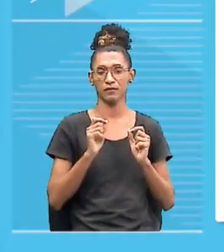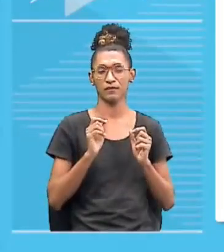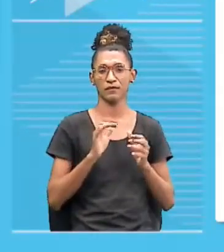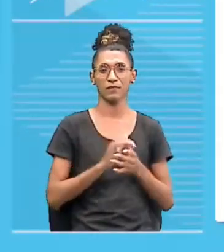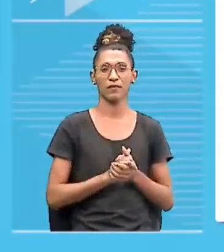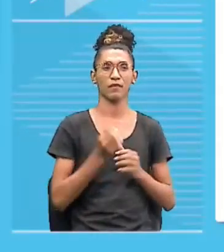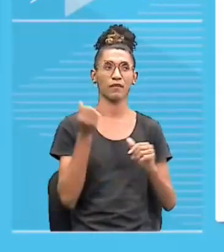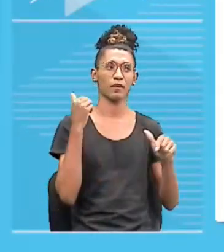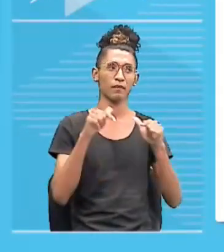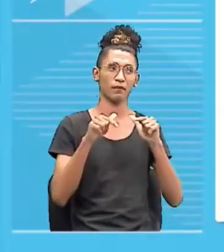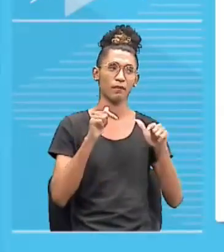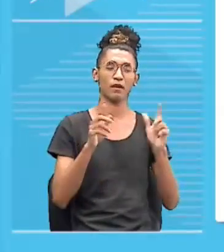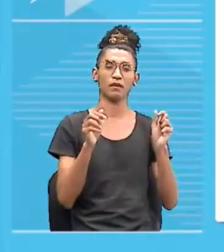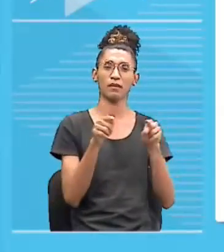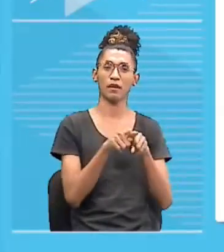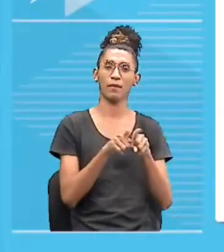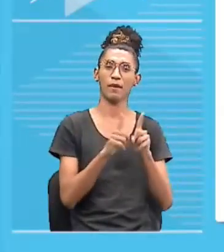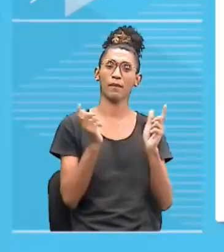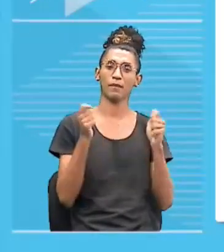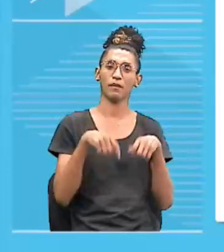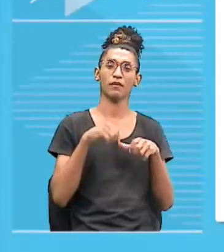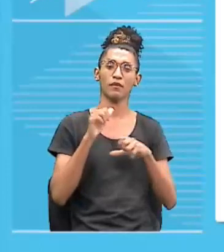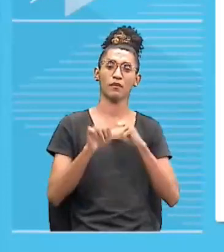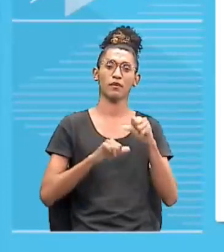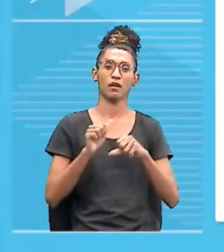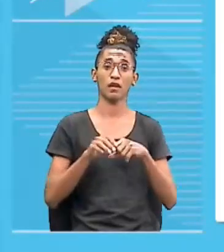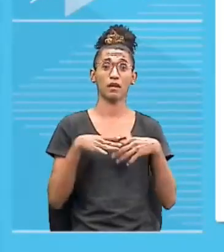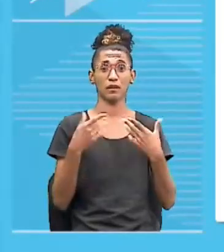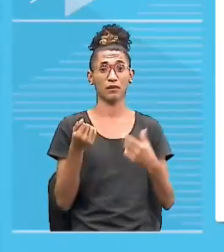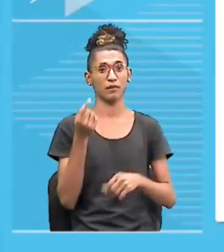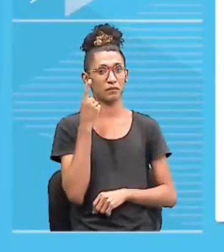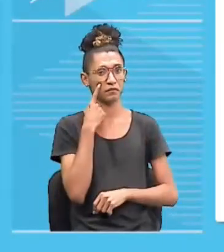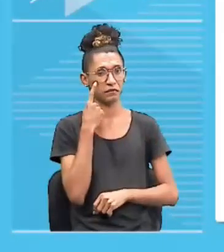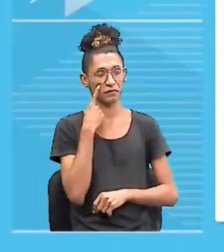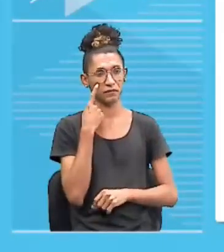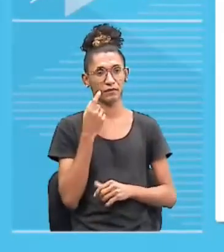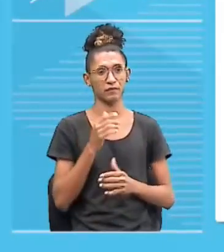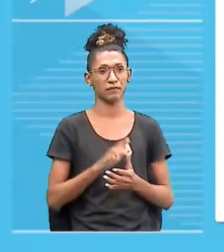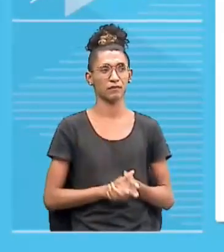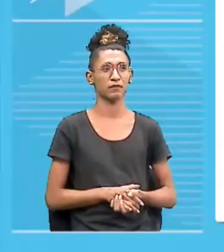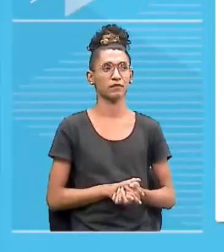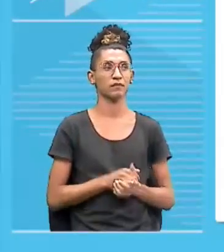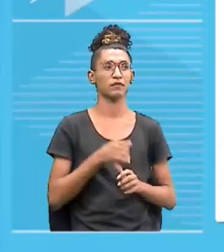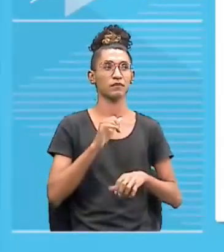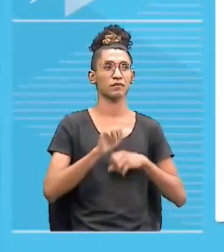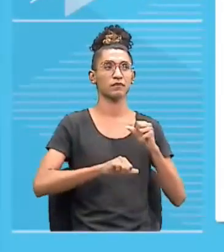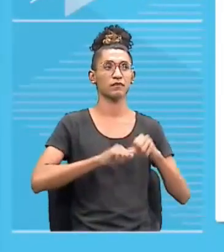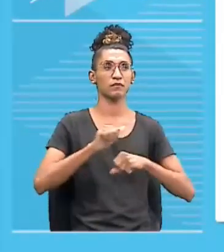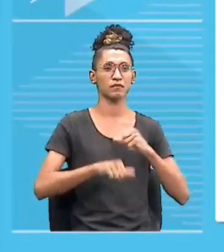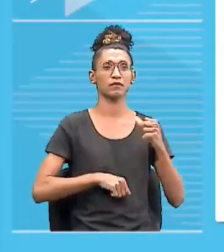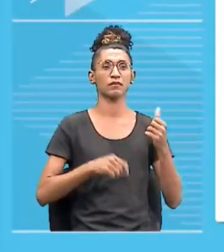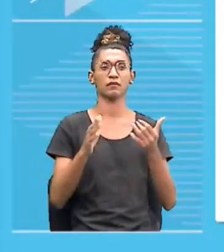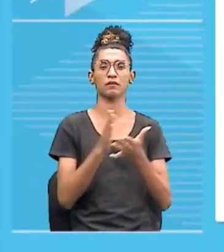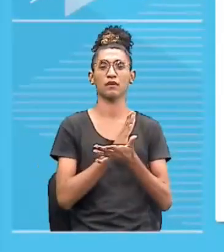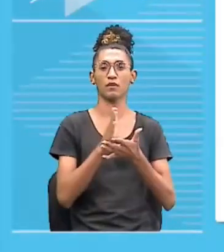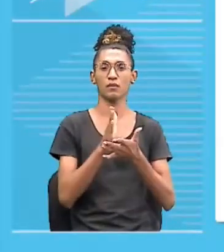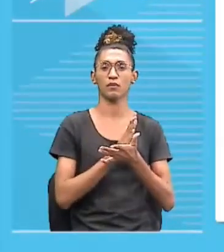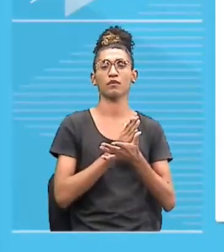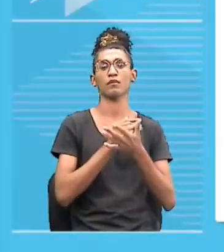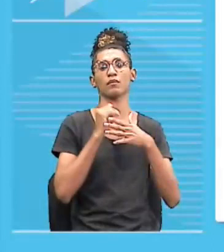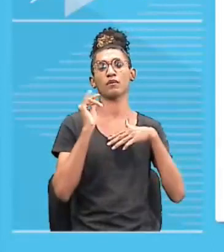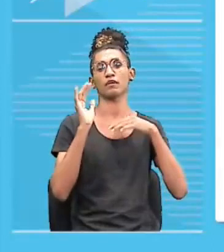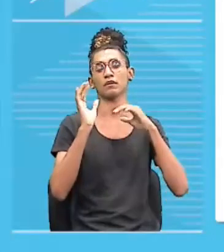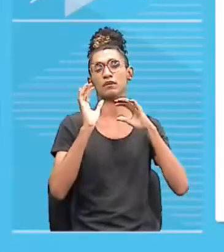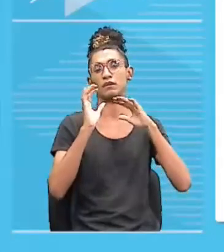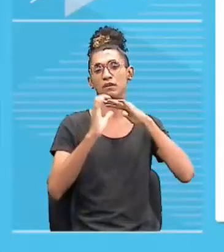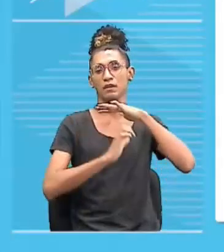também deve mudar totalmente. E aí, ó, fiquem ligados, tá certo? Com a mudança das grandes empresas,